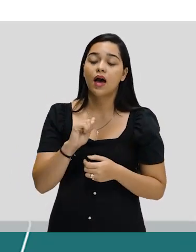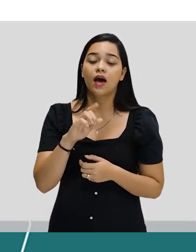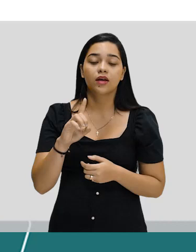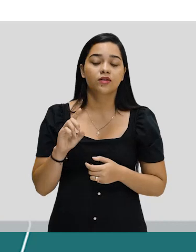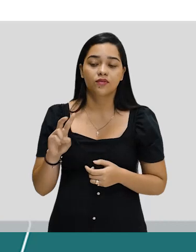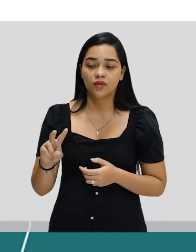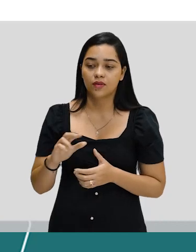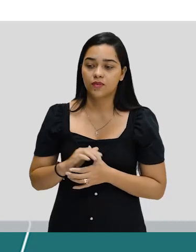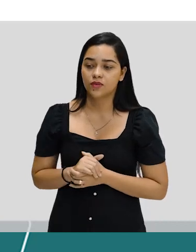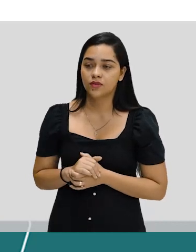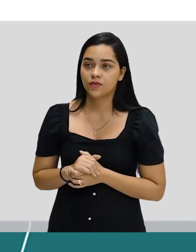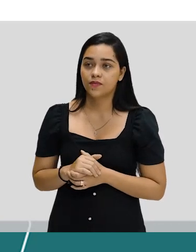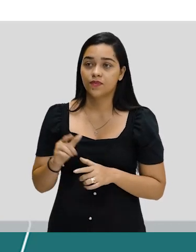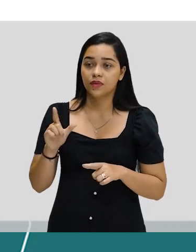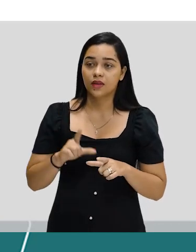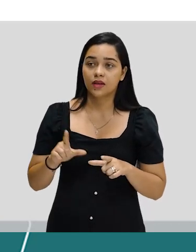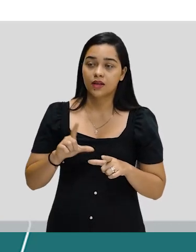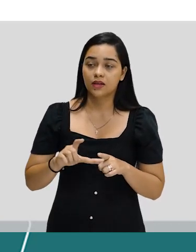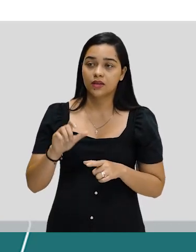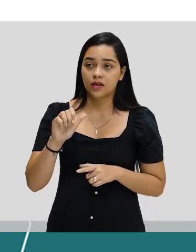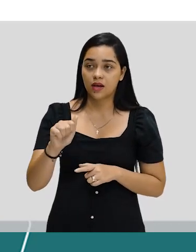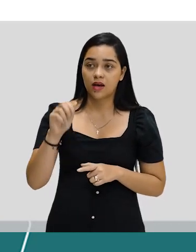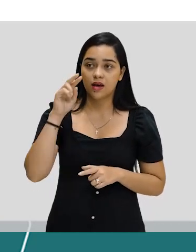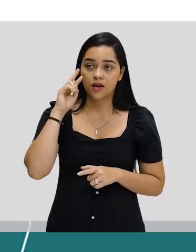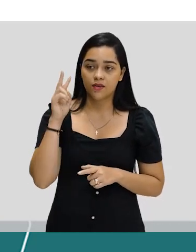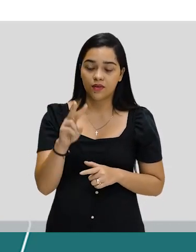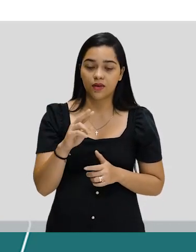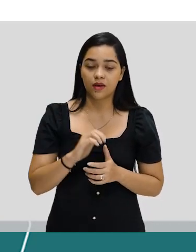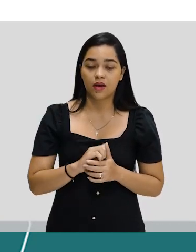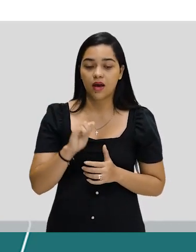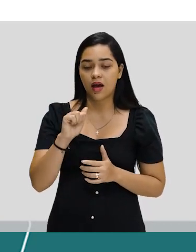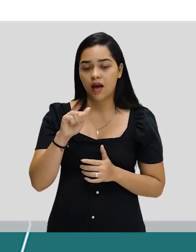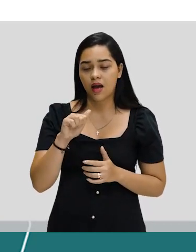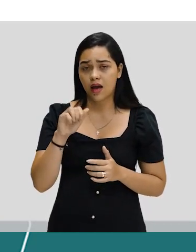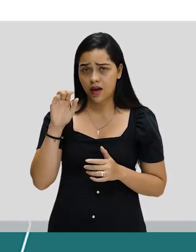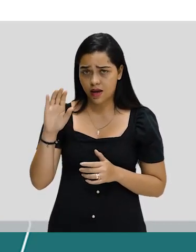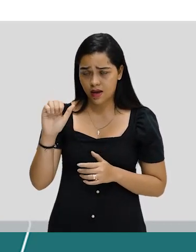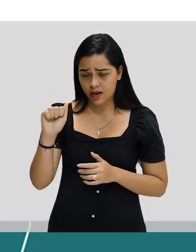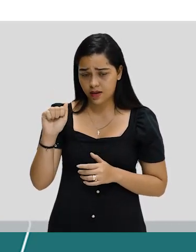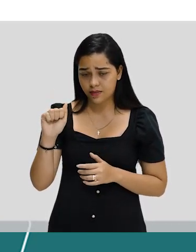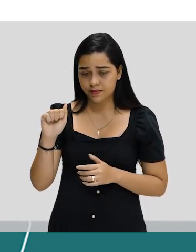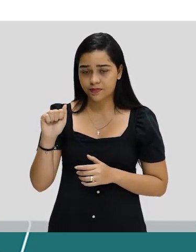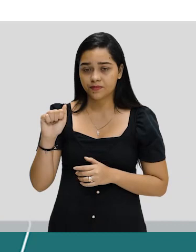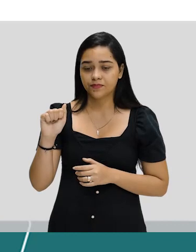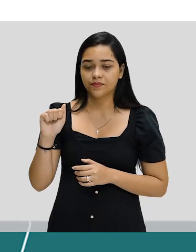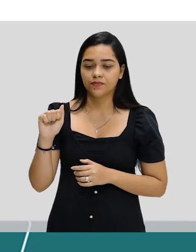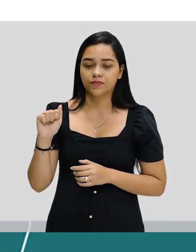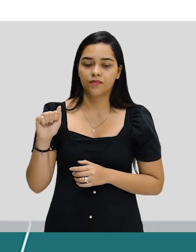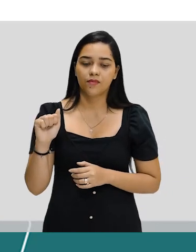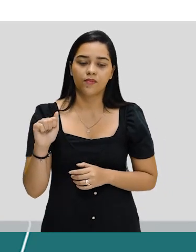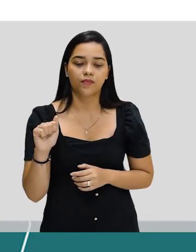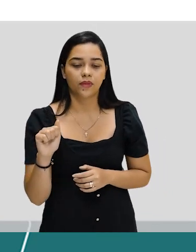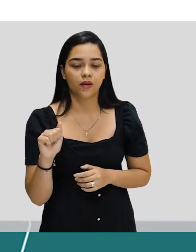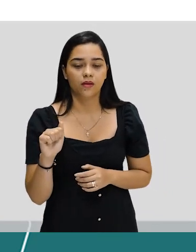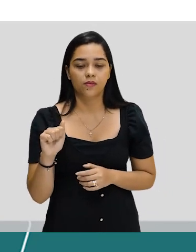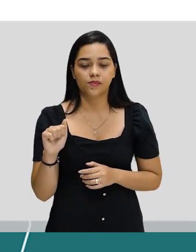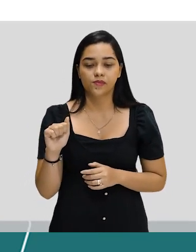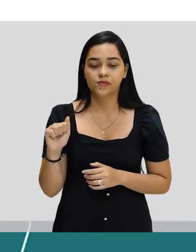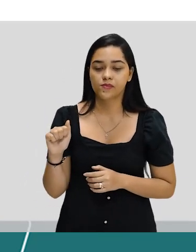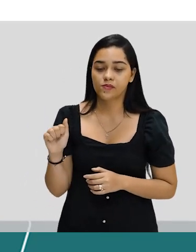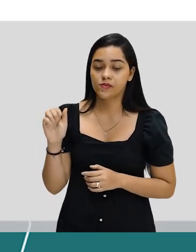advérbios? Letra A, acompanha aí. Avidamente, principalmente,